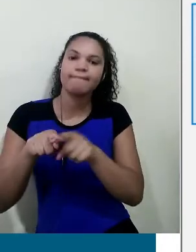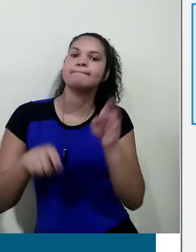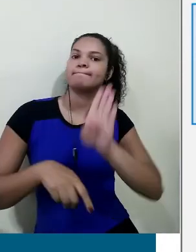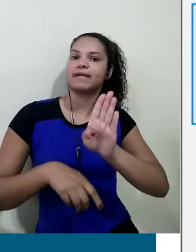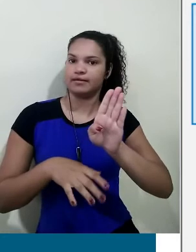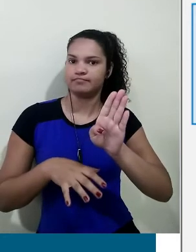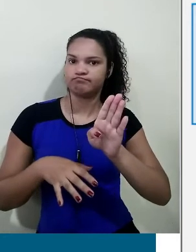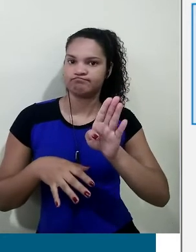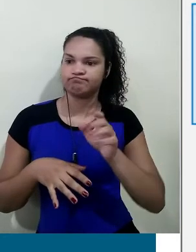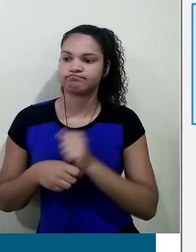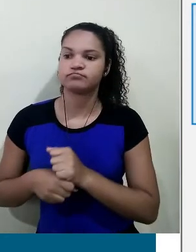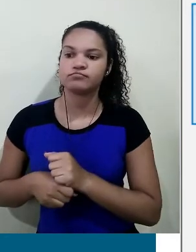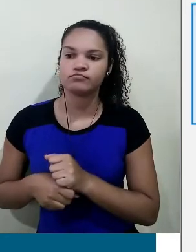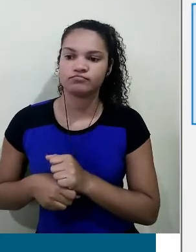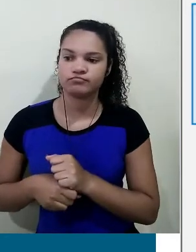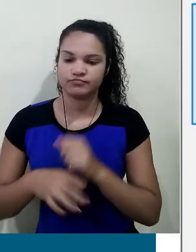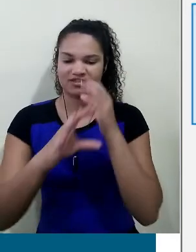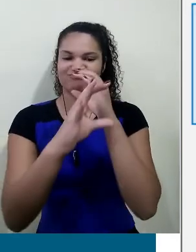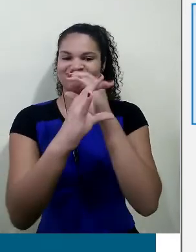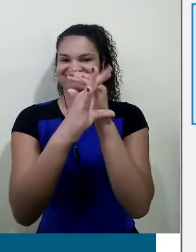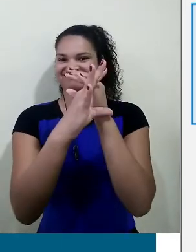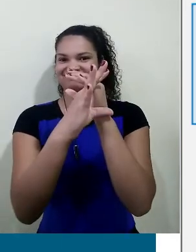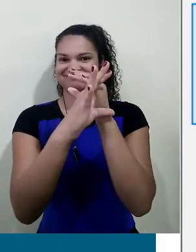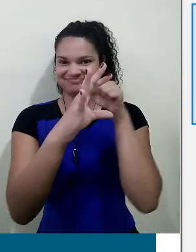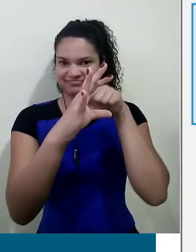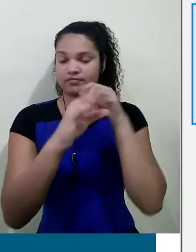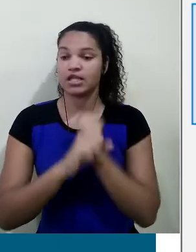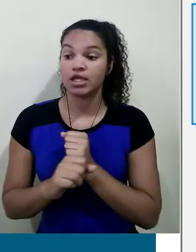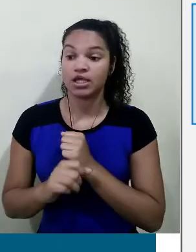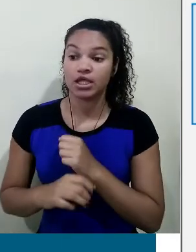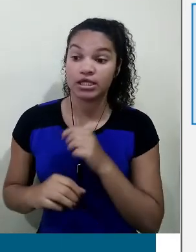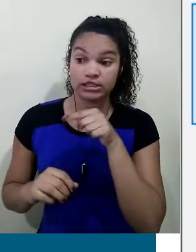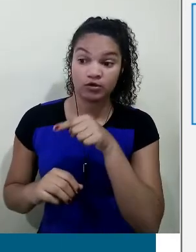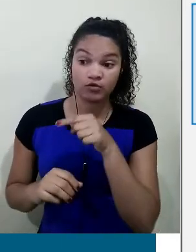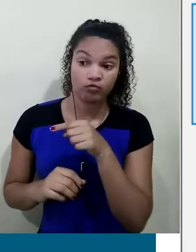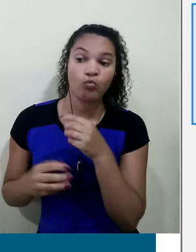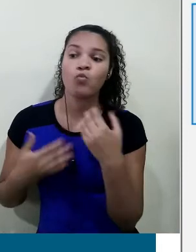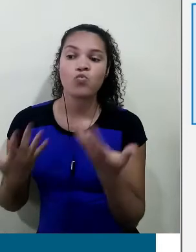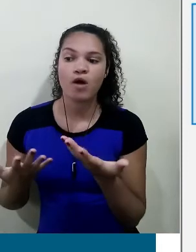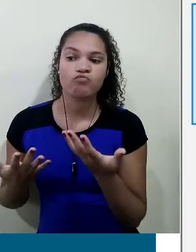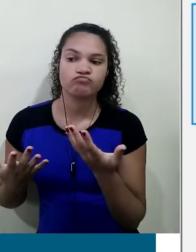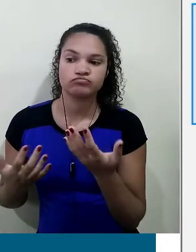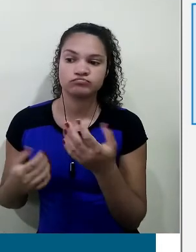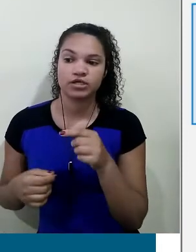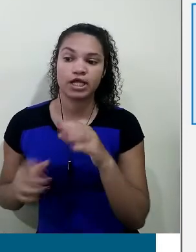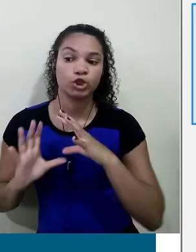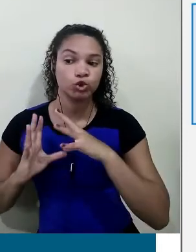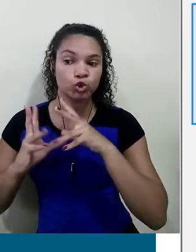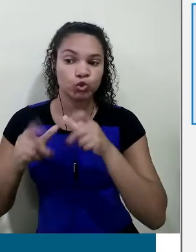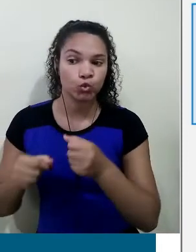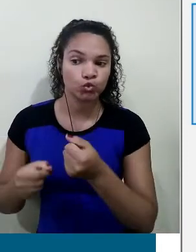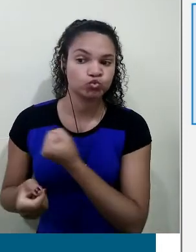utilizamos a multiplicação de probabilidades para encontrar a intersecção. Portanto, a interseção entre os conjuntos A